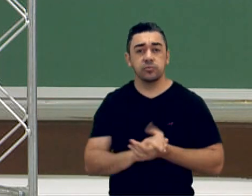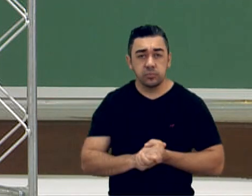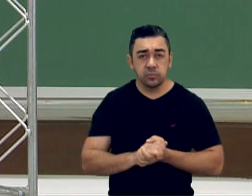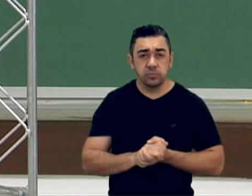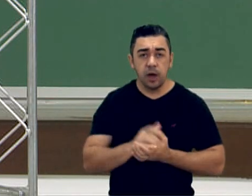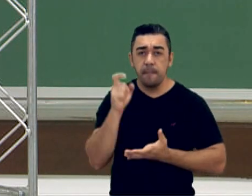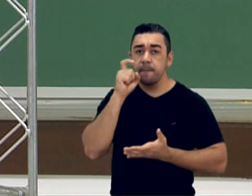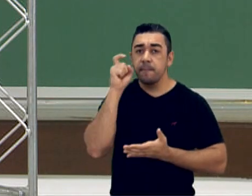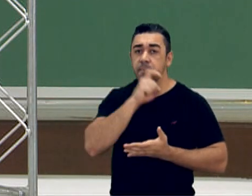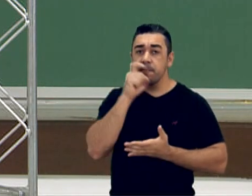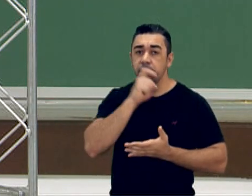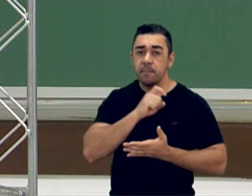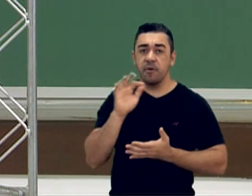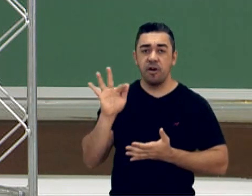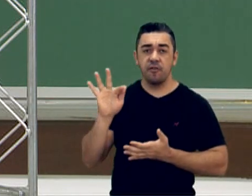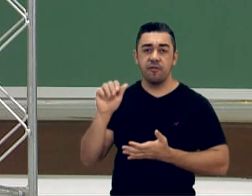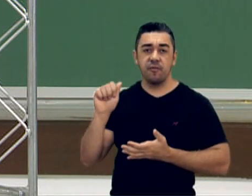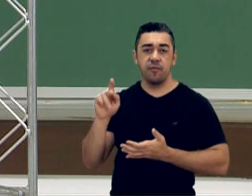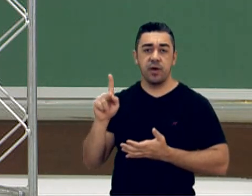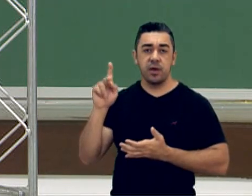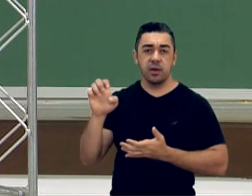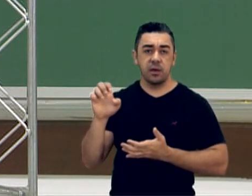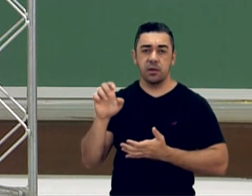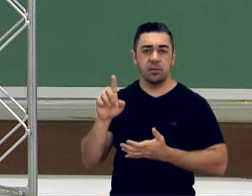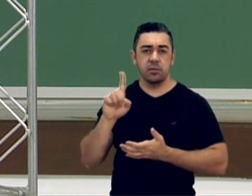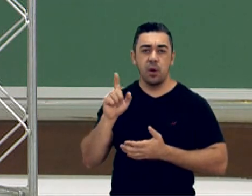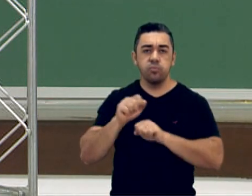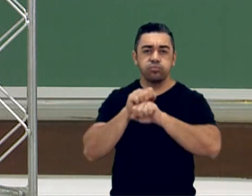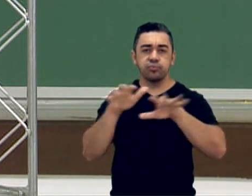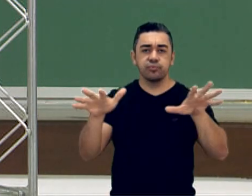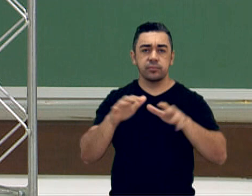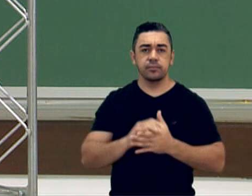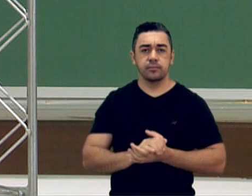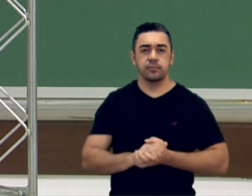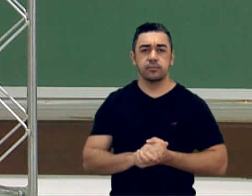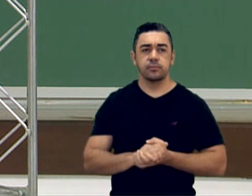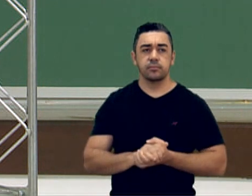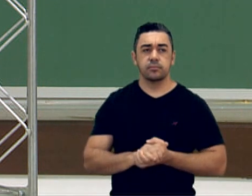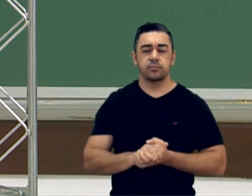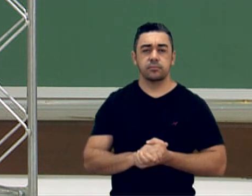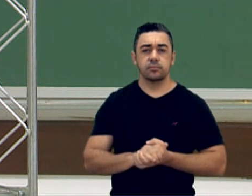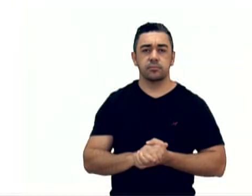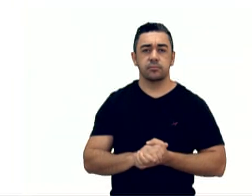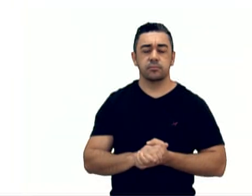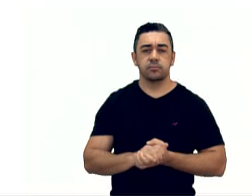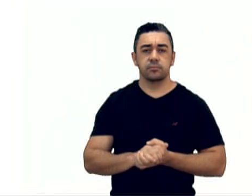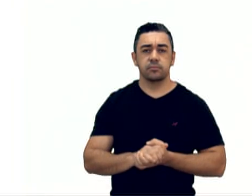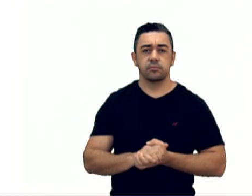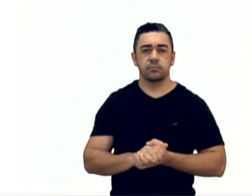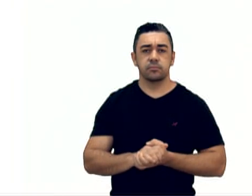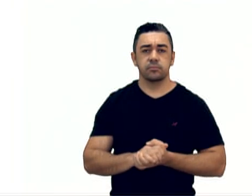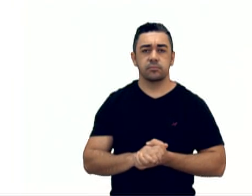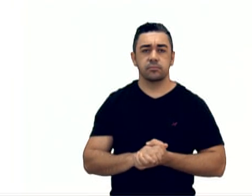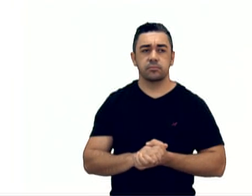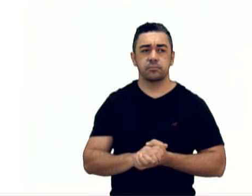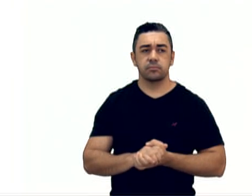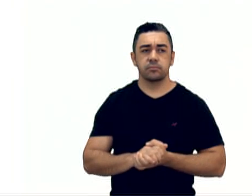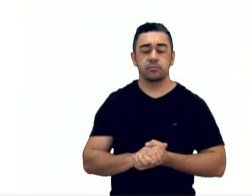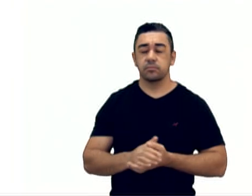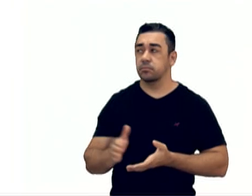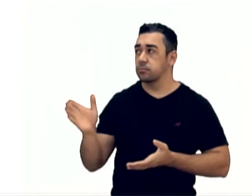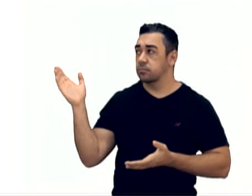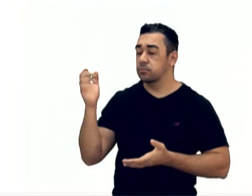mentira? Se for mentira, não passe adiante. Now, let's answer. The text